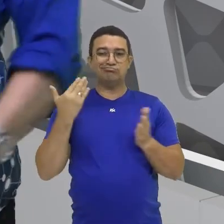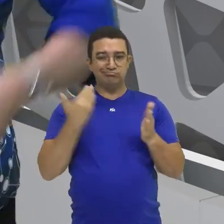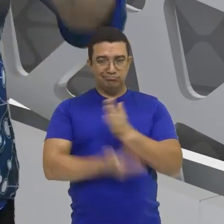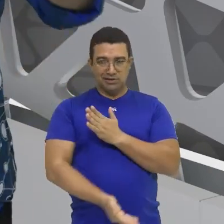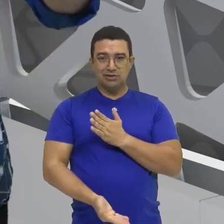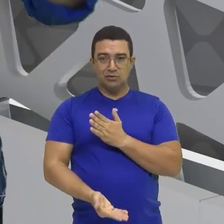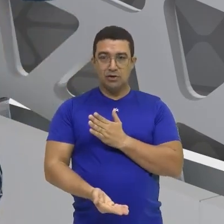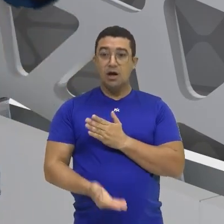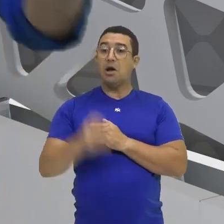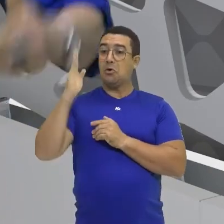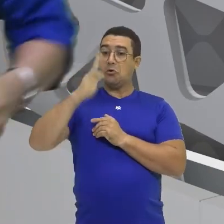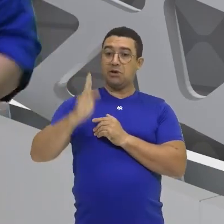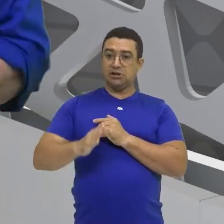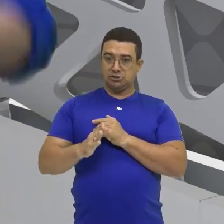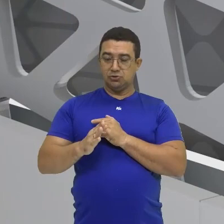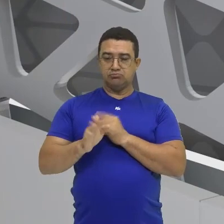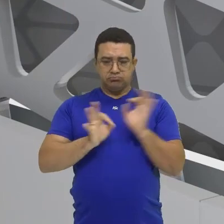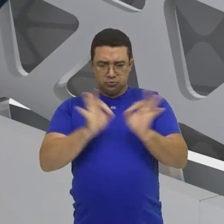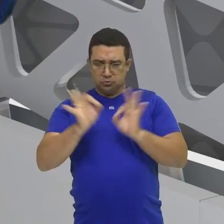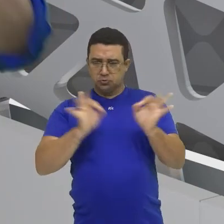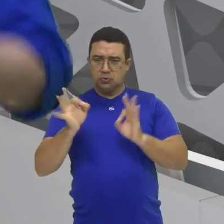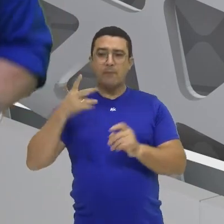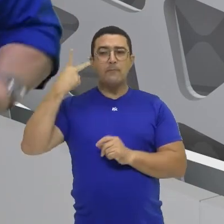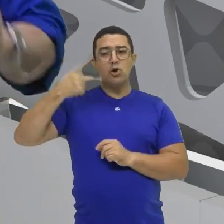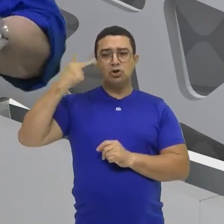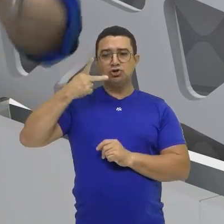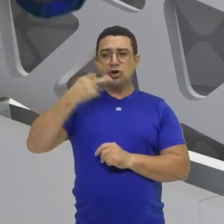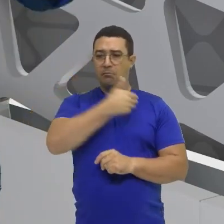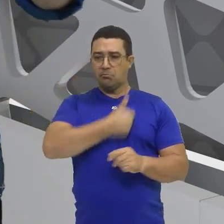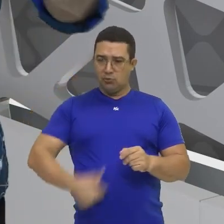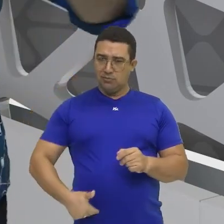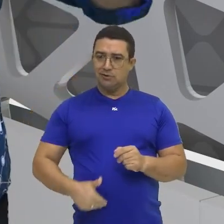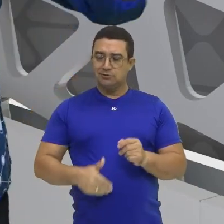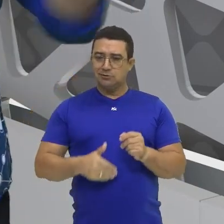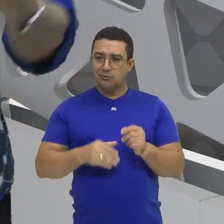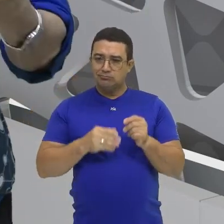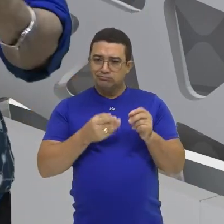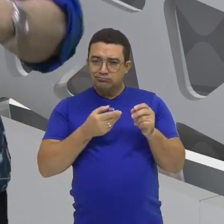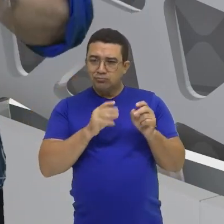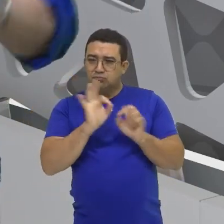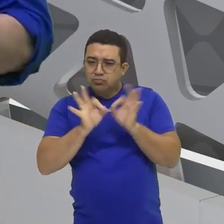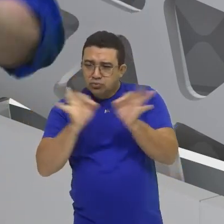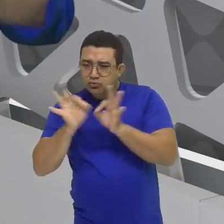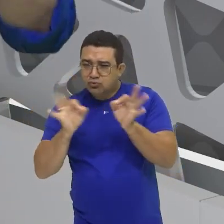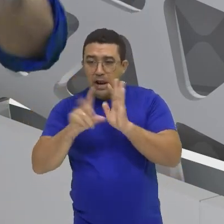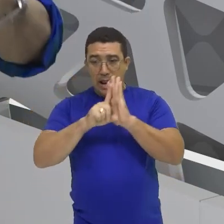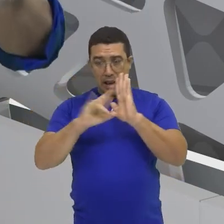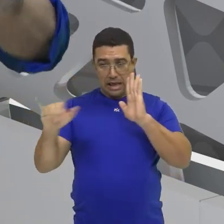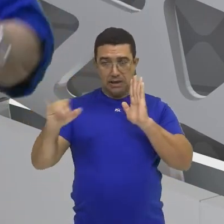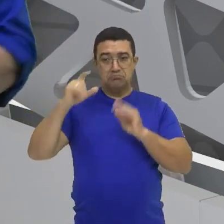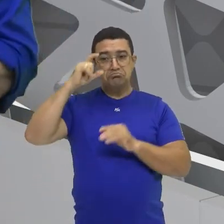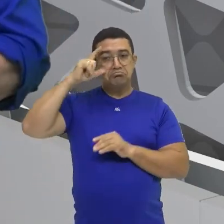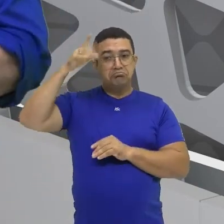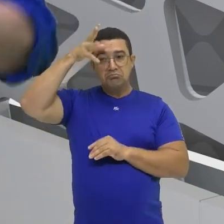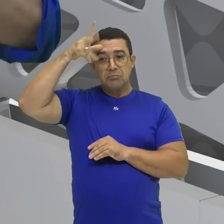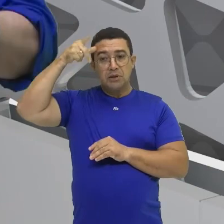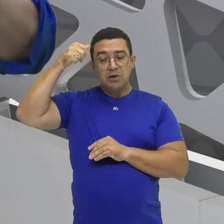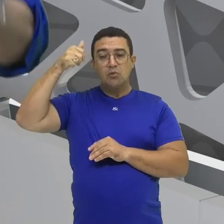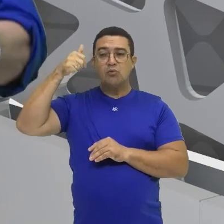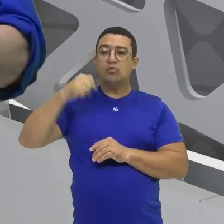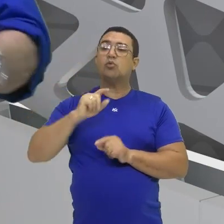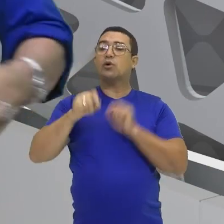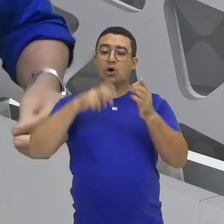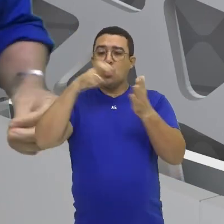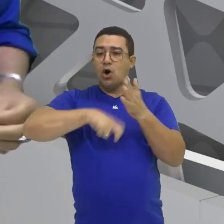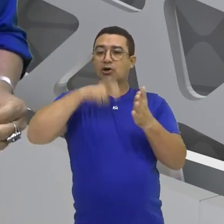omisso, ele criou essas políticas públicas, criou esta lei, né, para começar a punir a violência, a